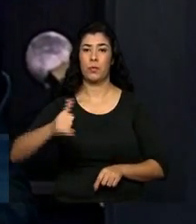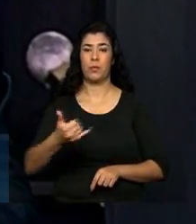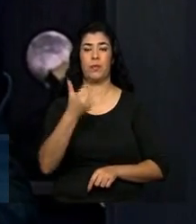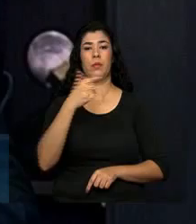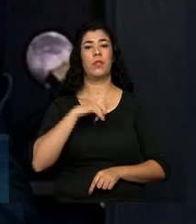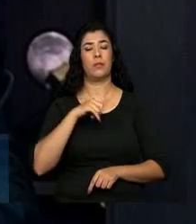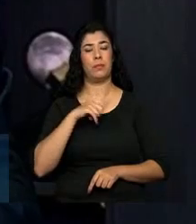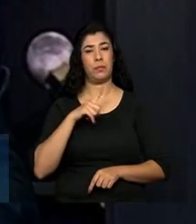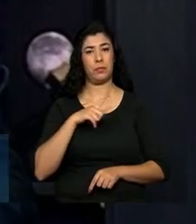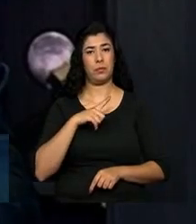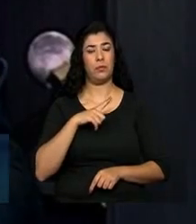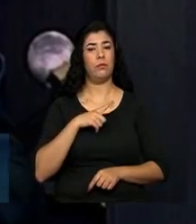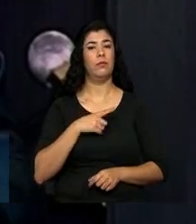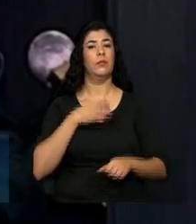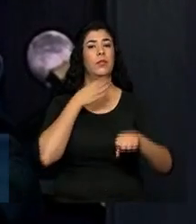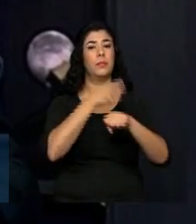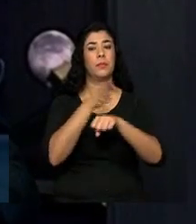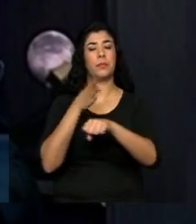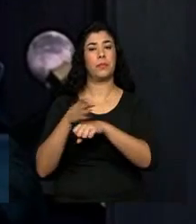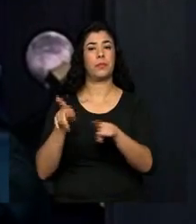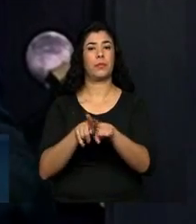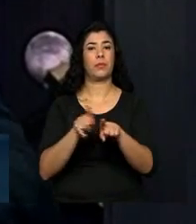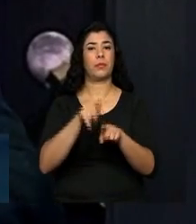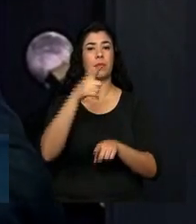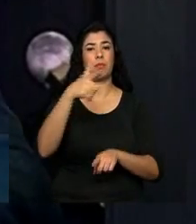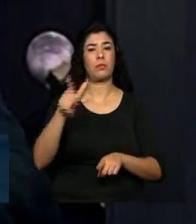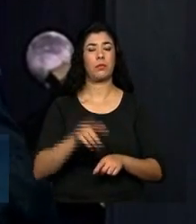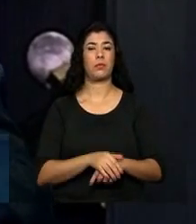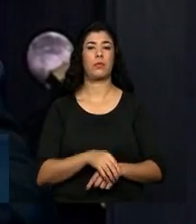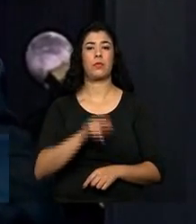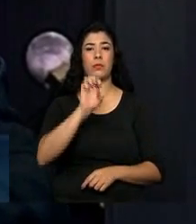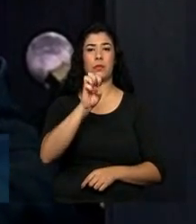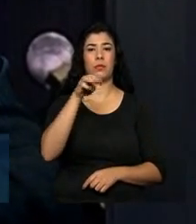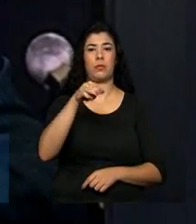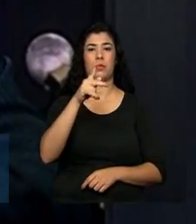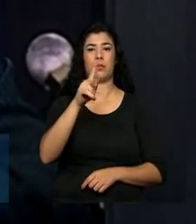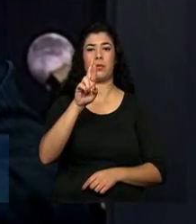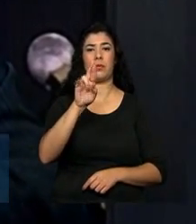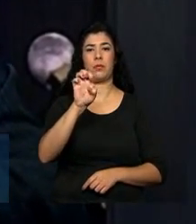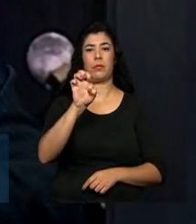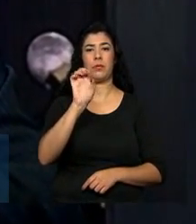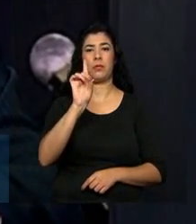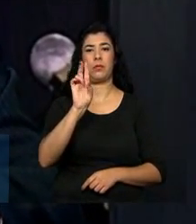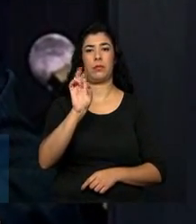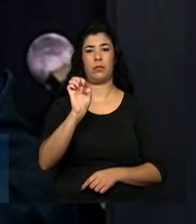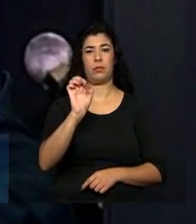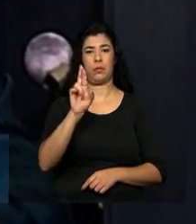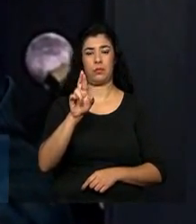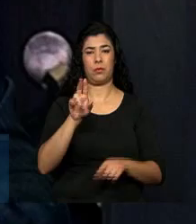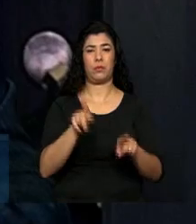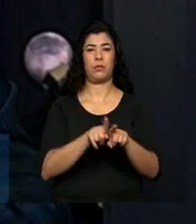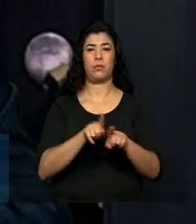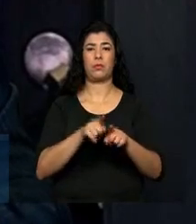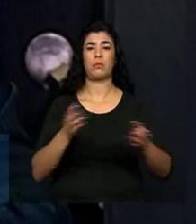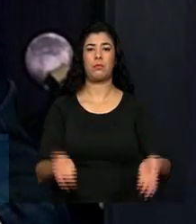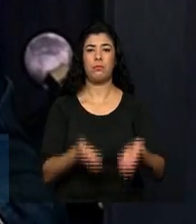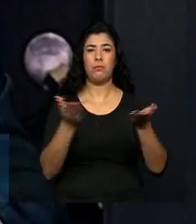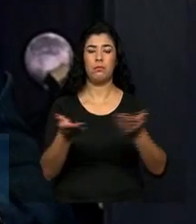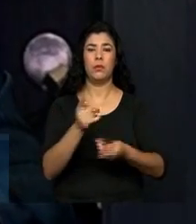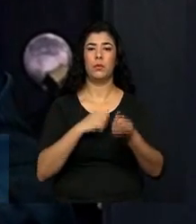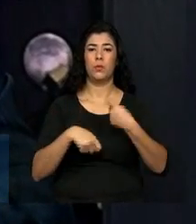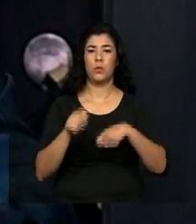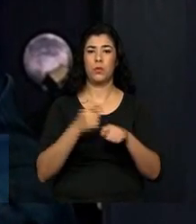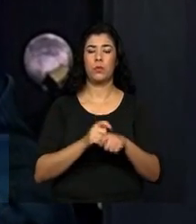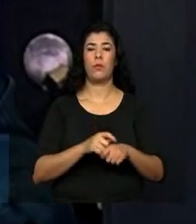para para investidores empreendedores e principalmente para a população dessa desses locais